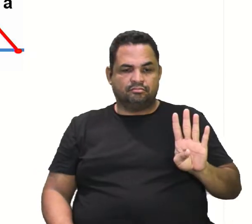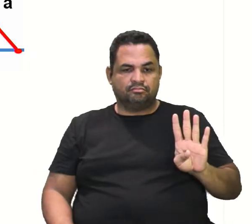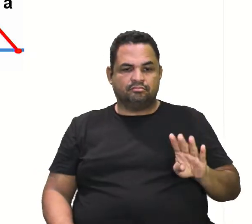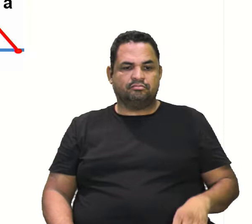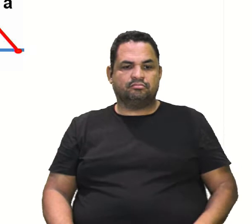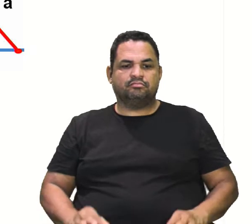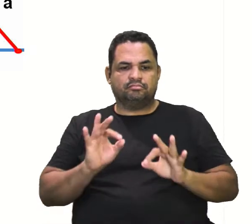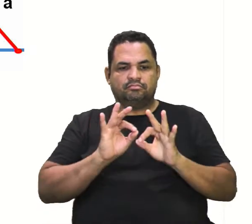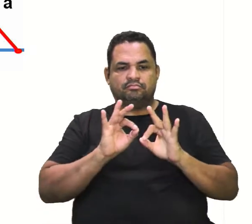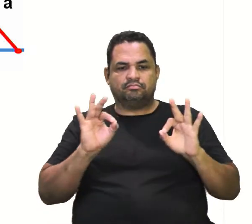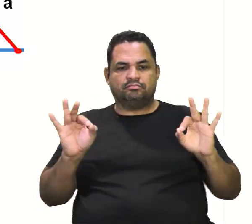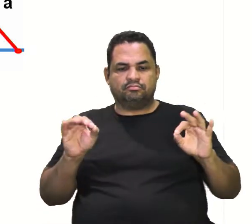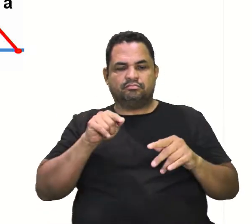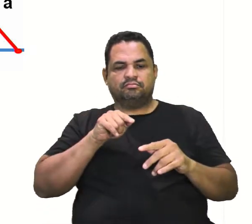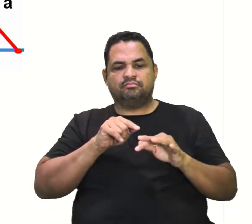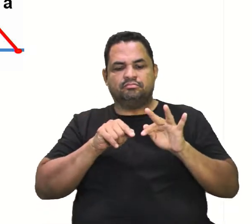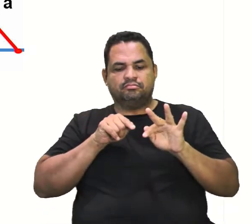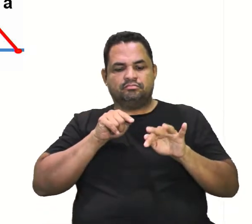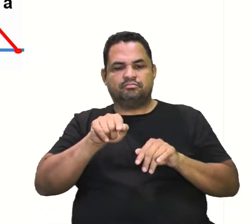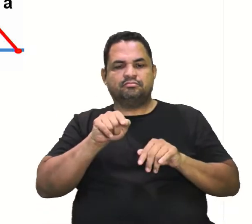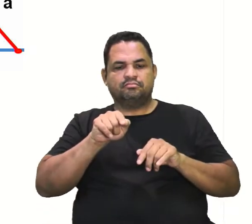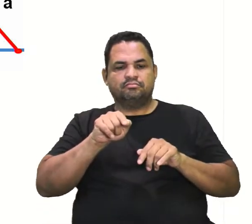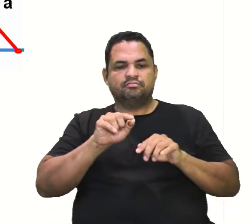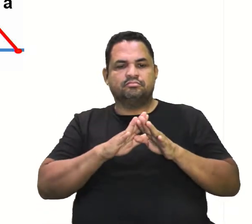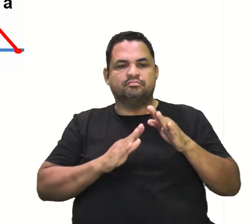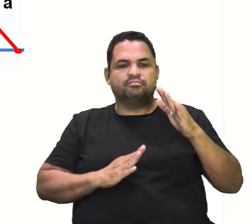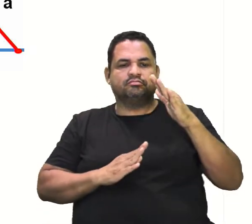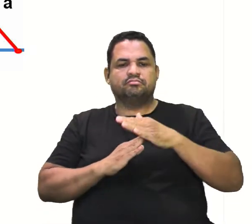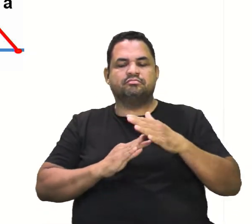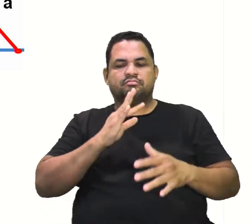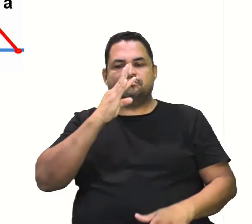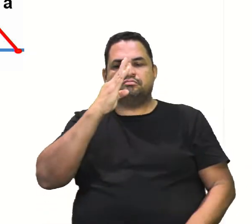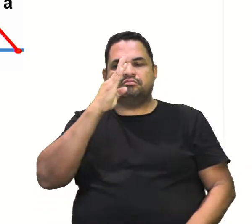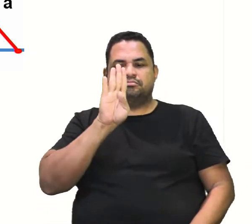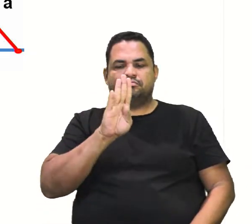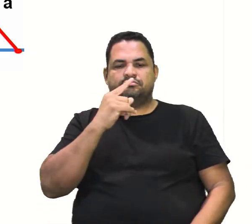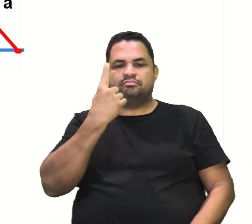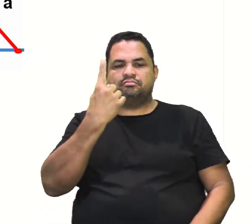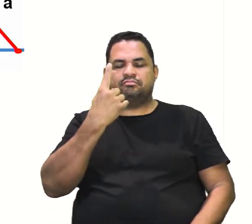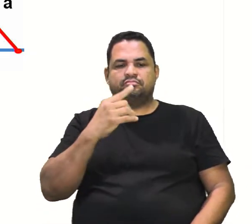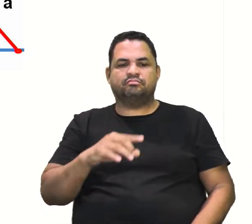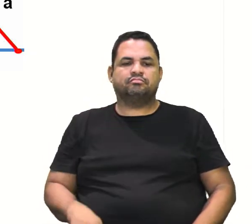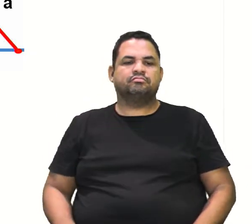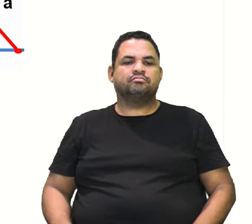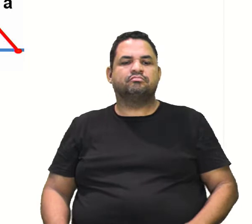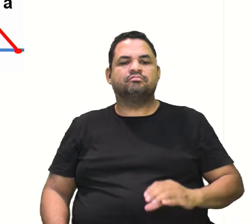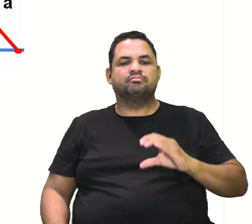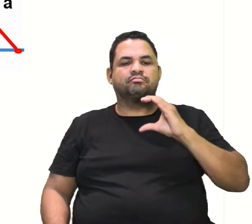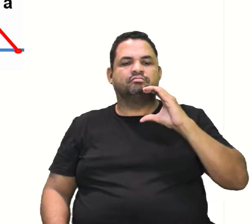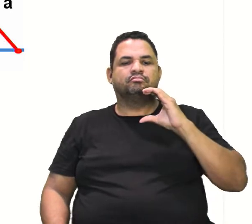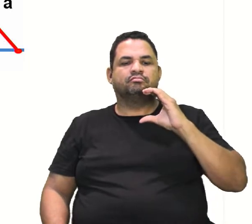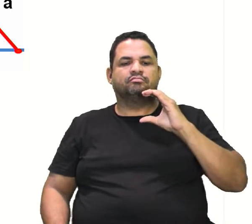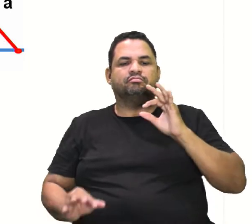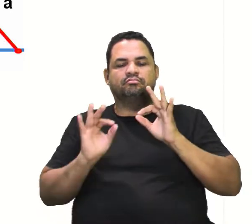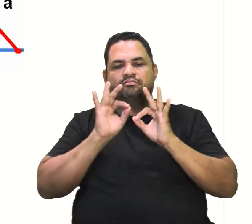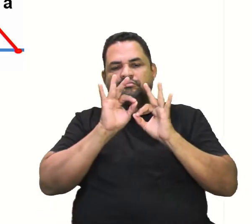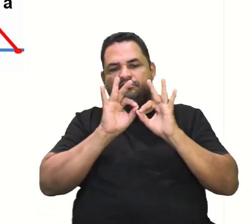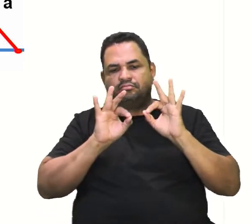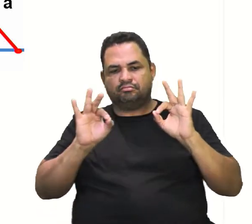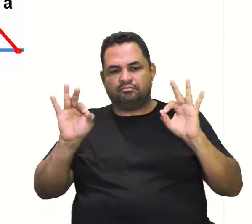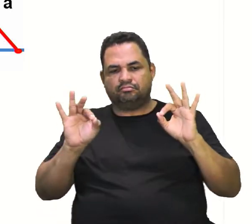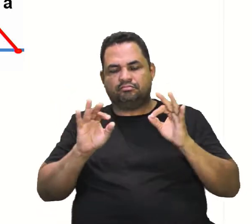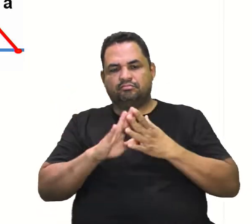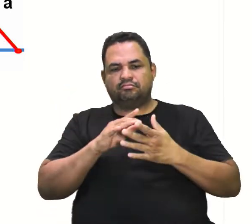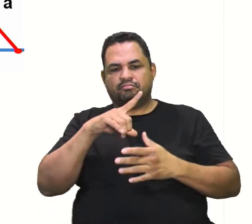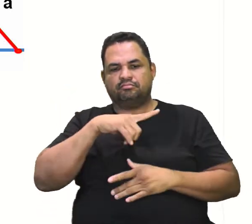B? É a distância do centro, né? Até o ponto B1. Isso, até o ponto B1. Quem é o nosso C? A distância focal. Lembra que